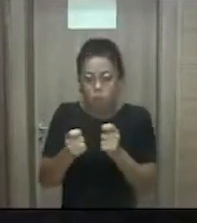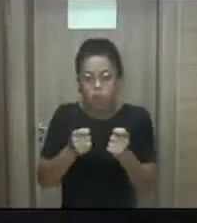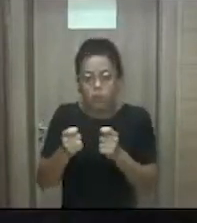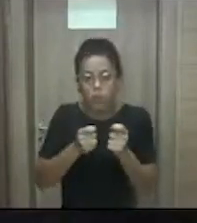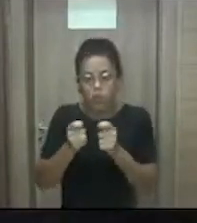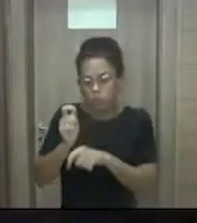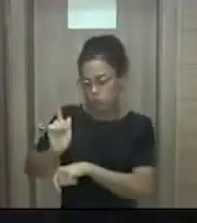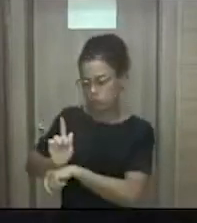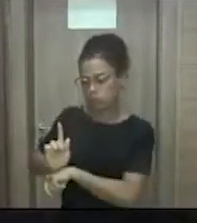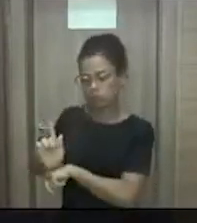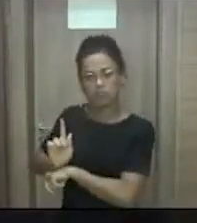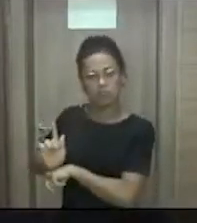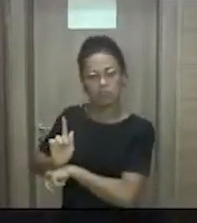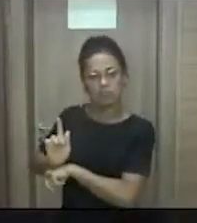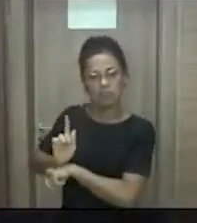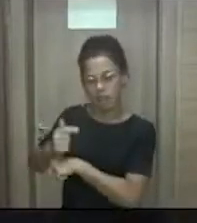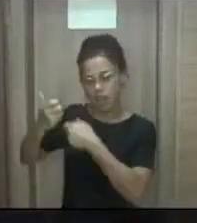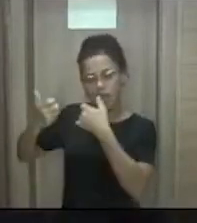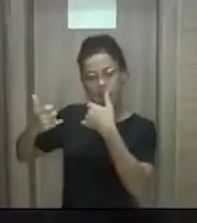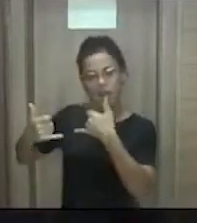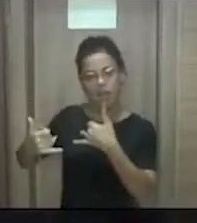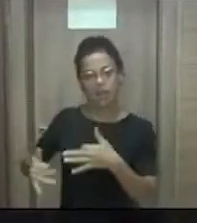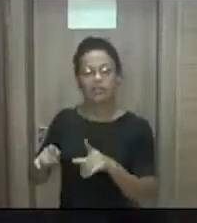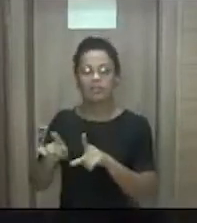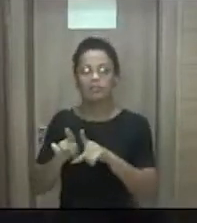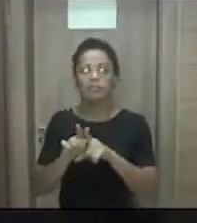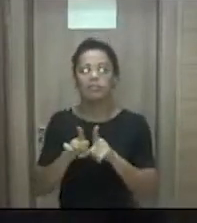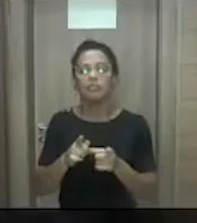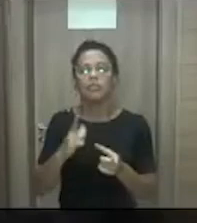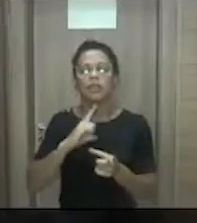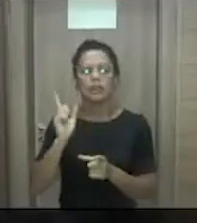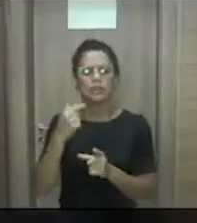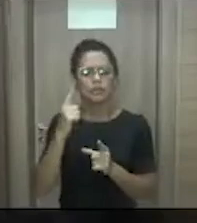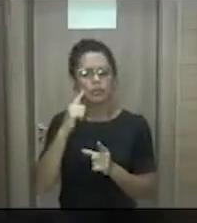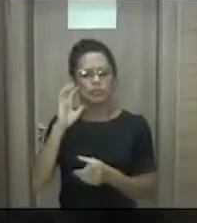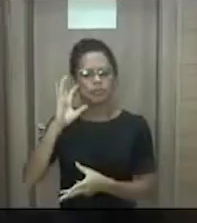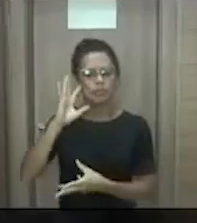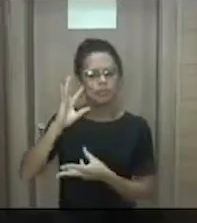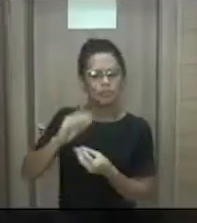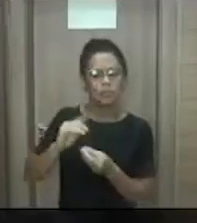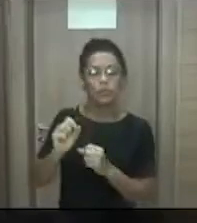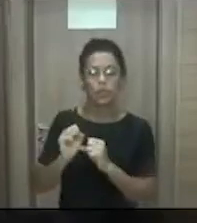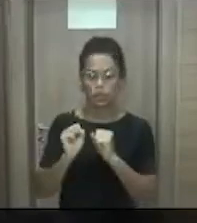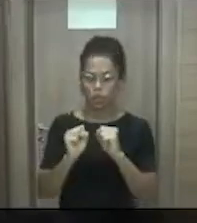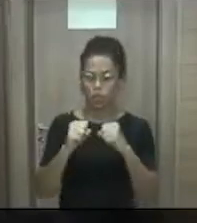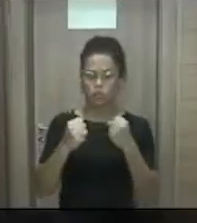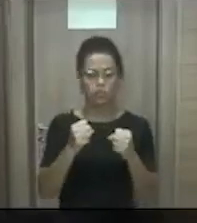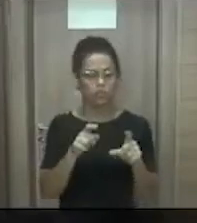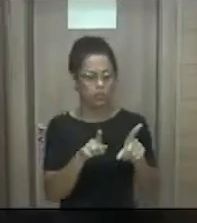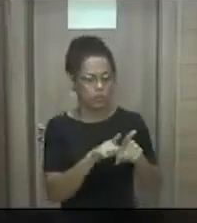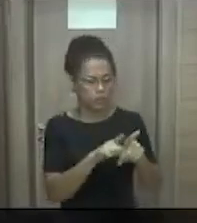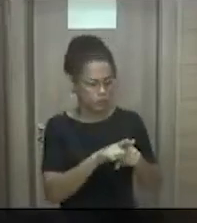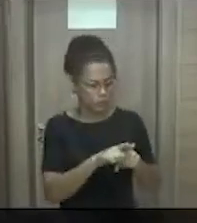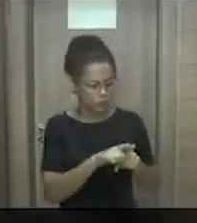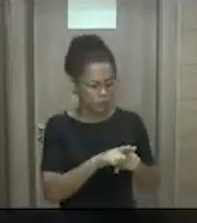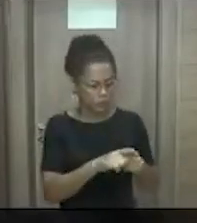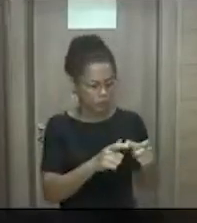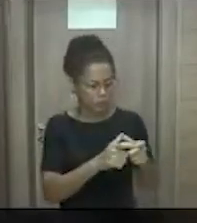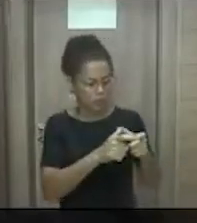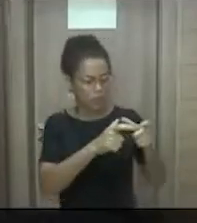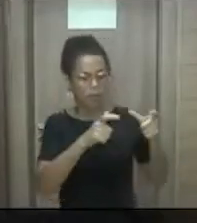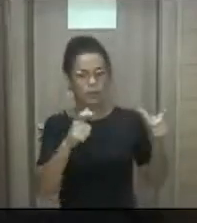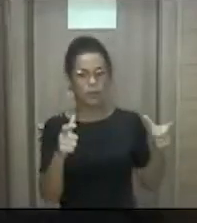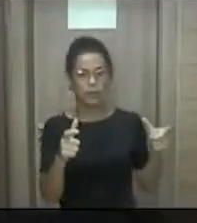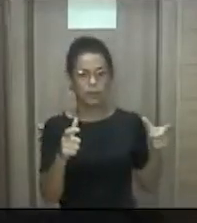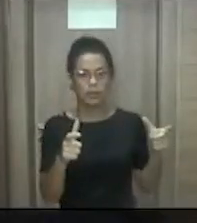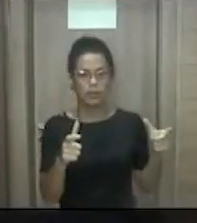gestão que Kedrin falou, né? A gente tem que reconhecer, assim, o esforço. A maior parte dos municípios, eu